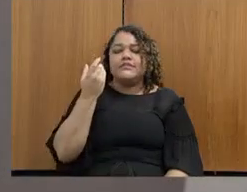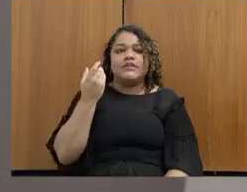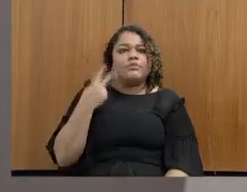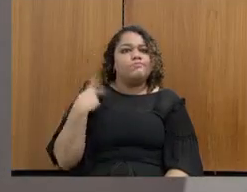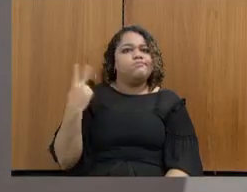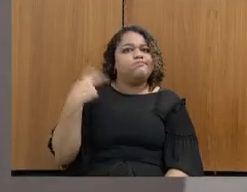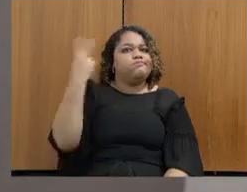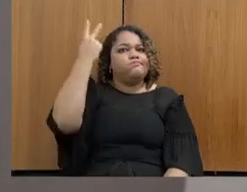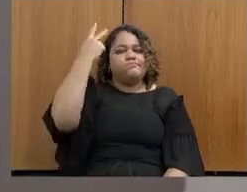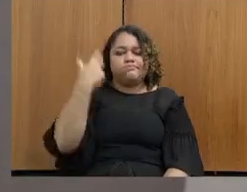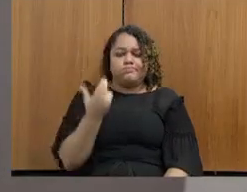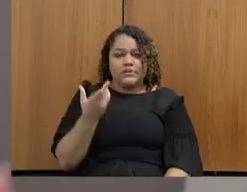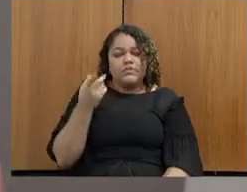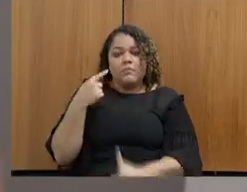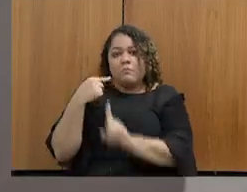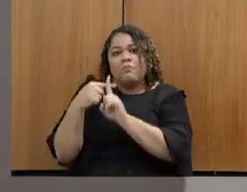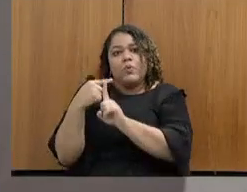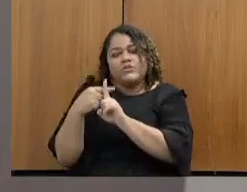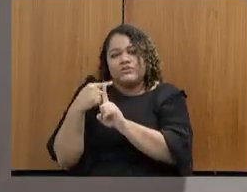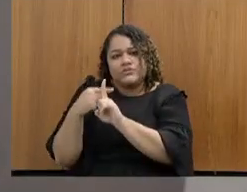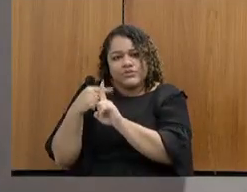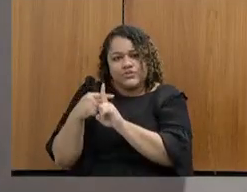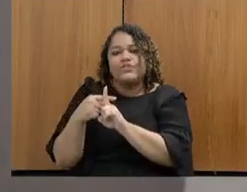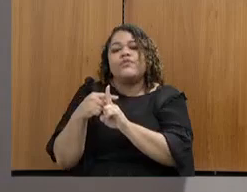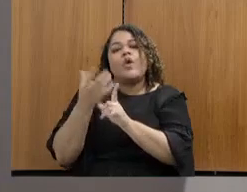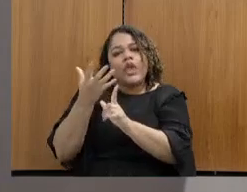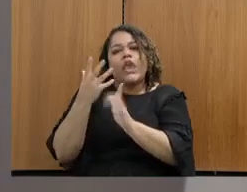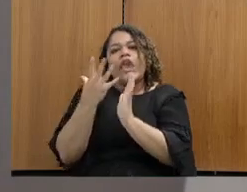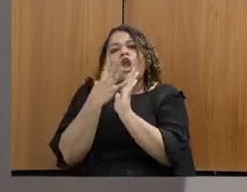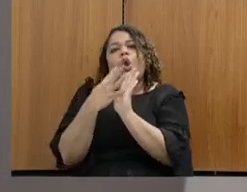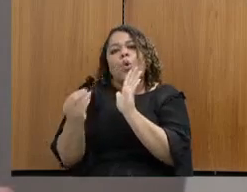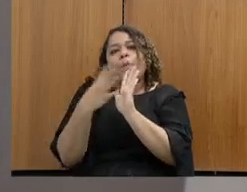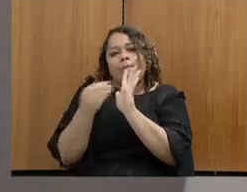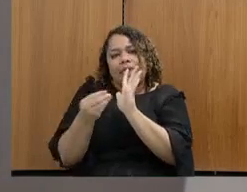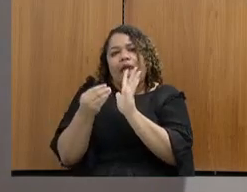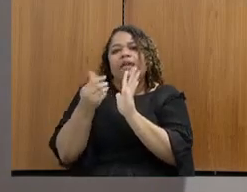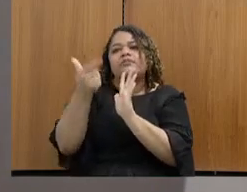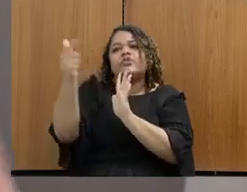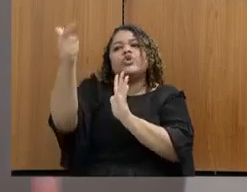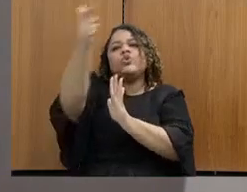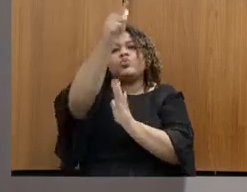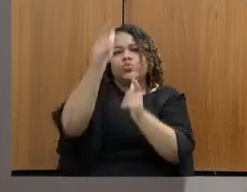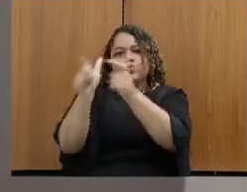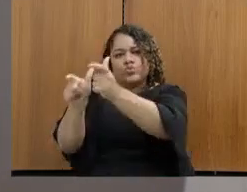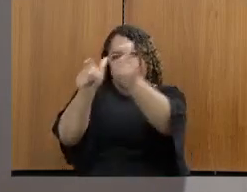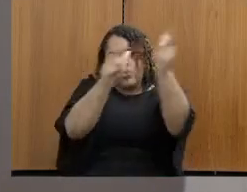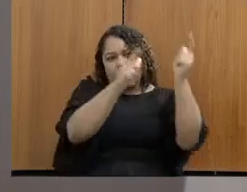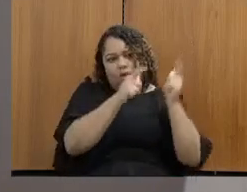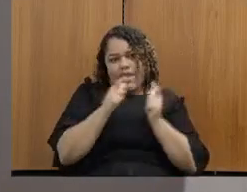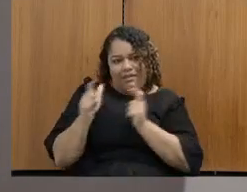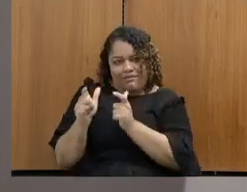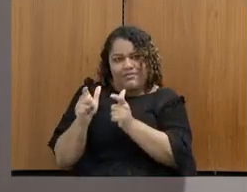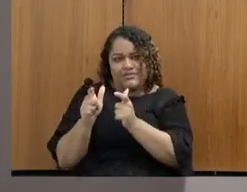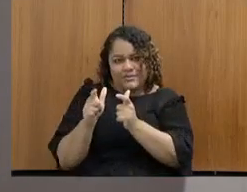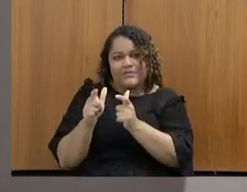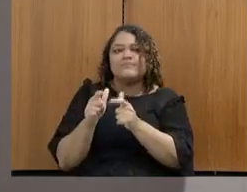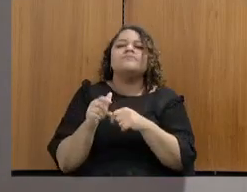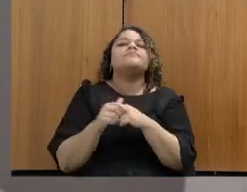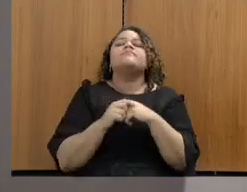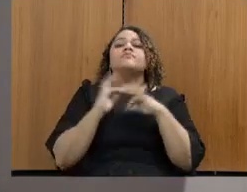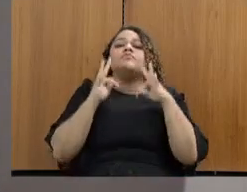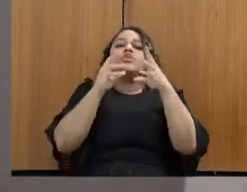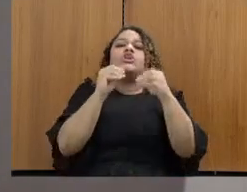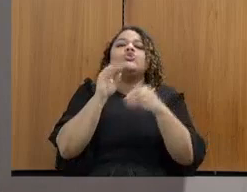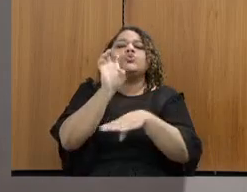positiva né que nós pretendemos replicar para outras localidades e até mais sede de Deus em todo